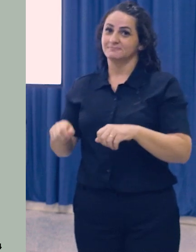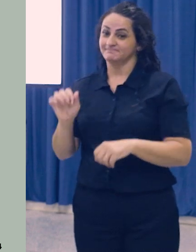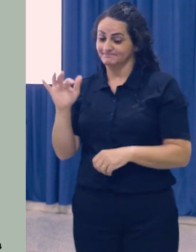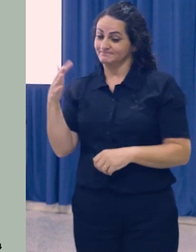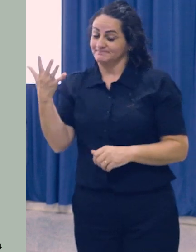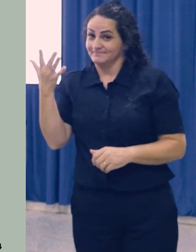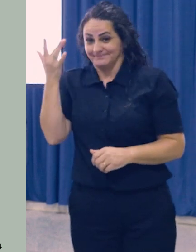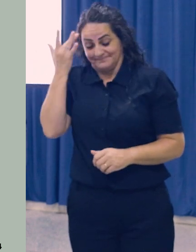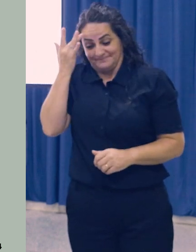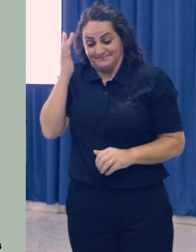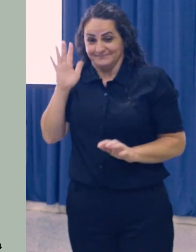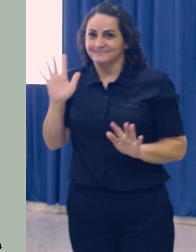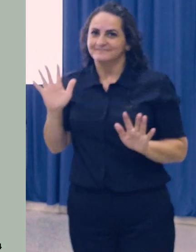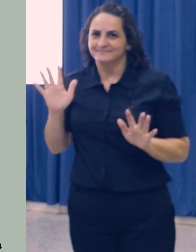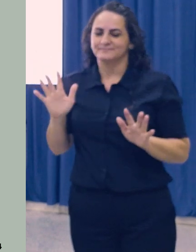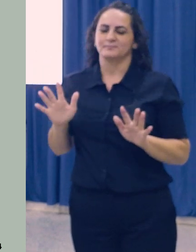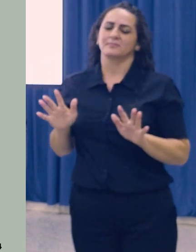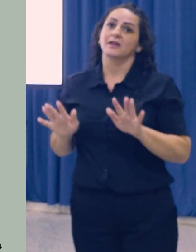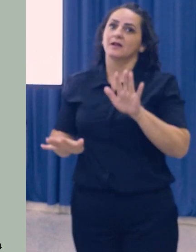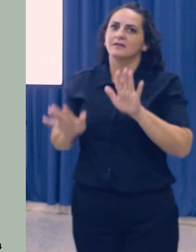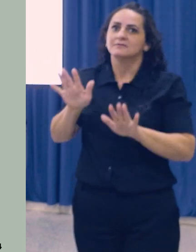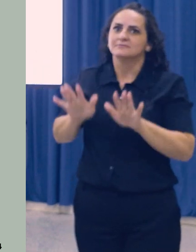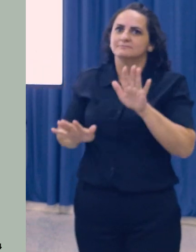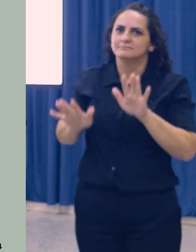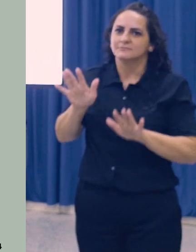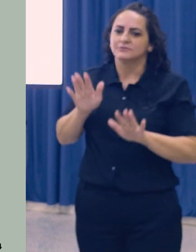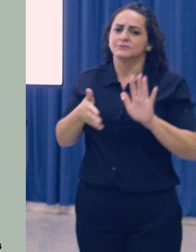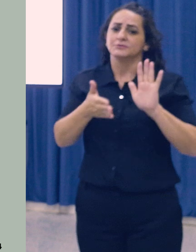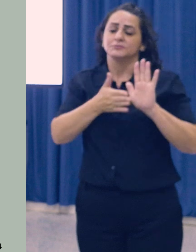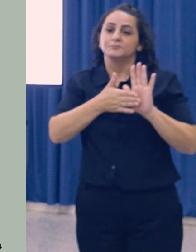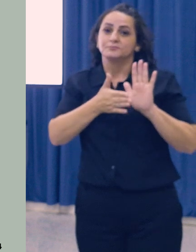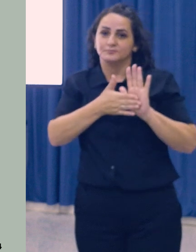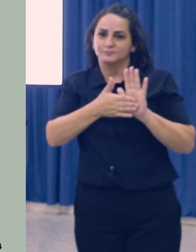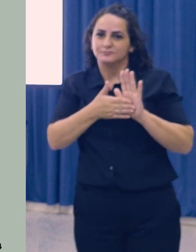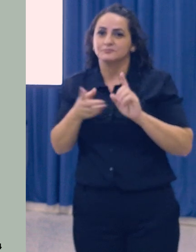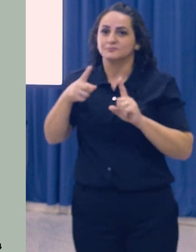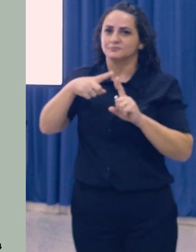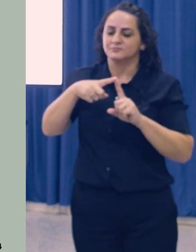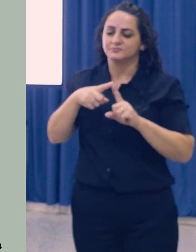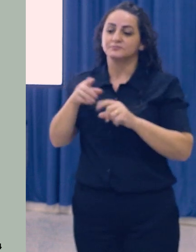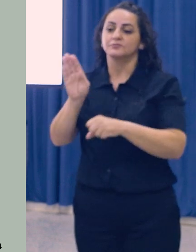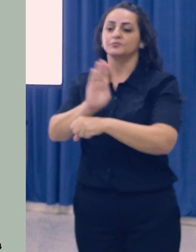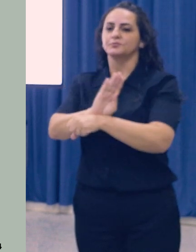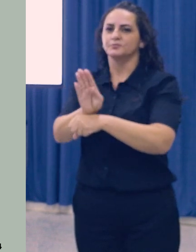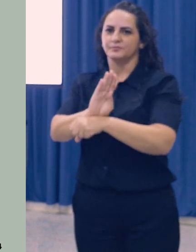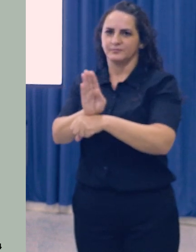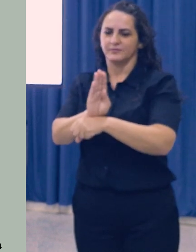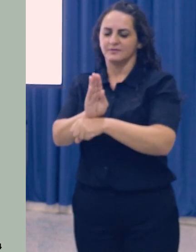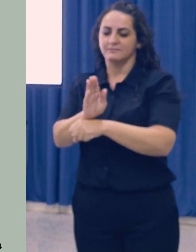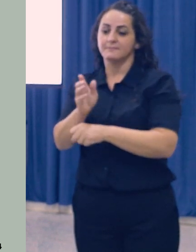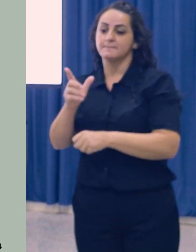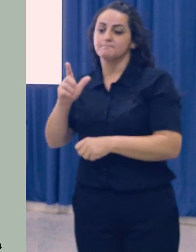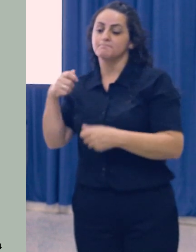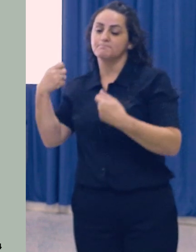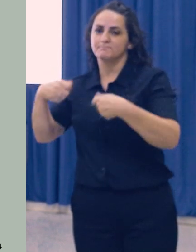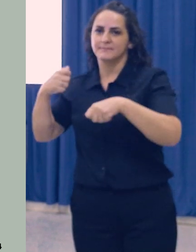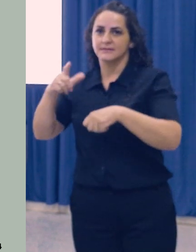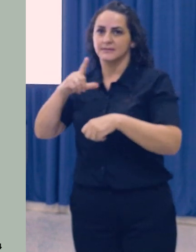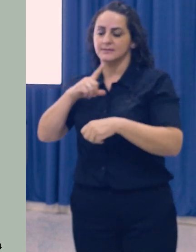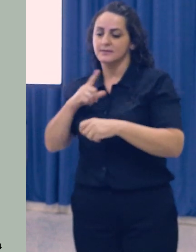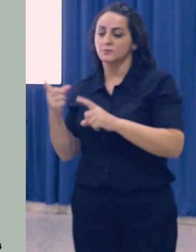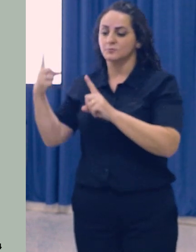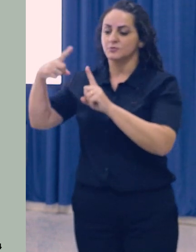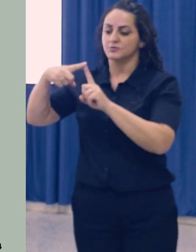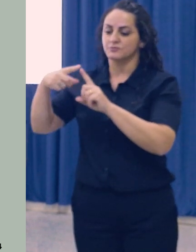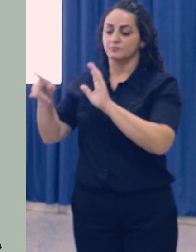realidade, Então, assim, dependendo do propósito do filme, a gente precisa estabelecer objetivos específicos para isso.